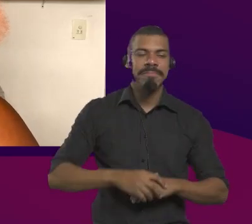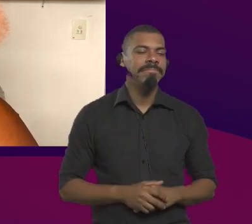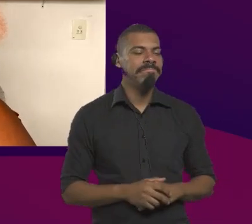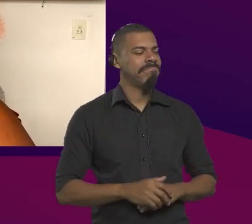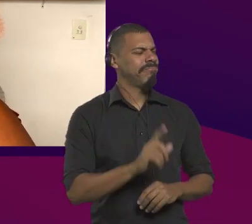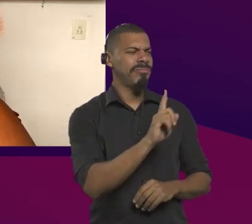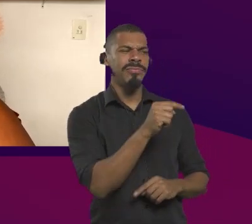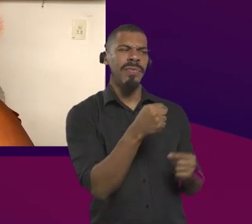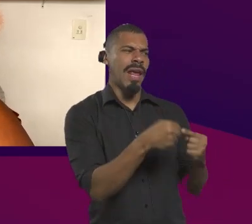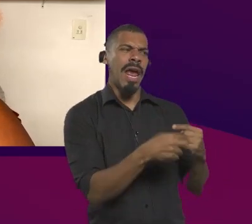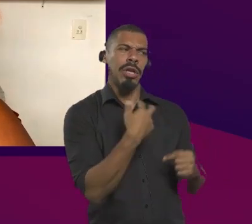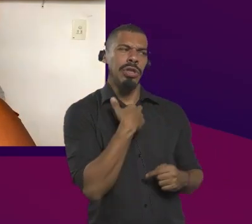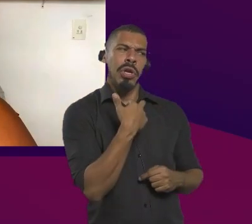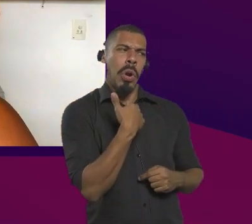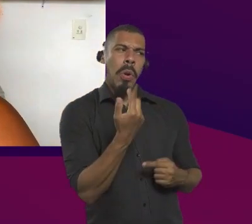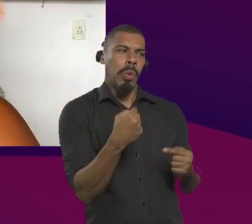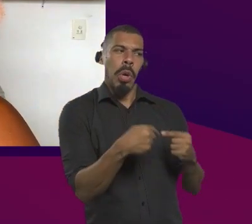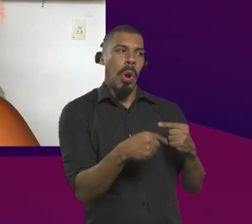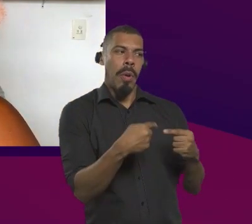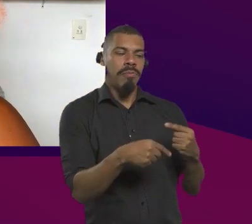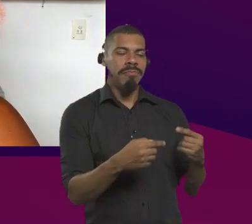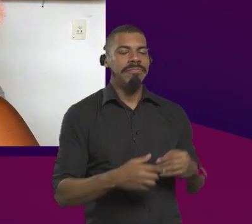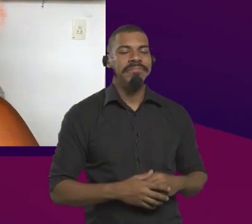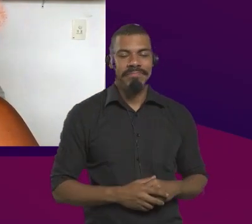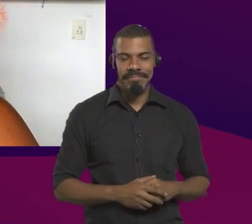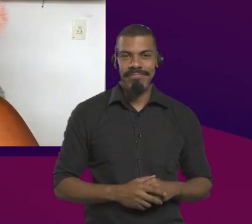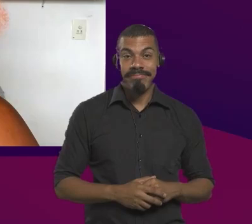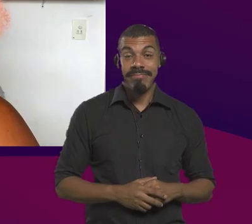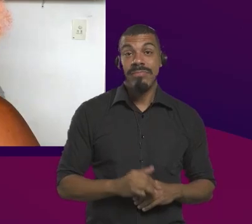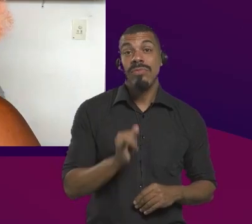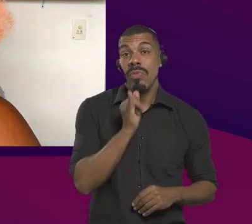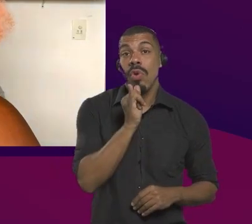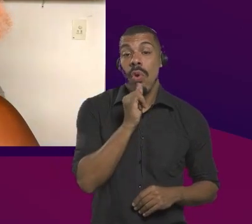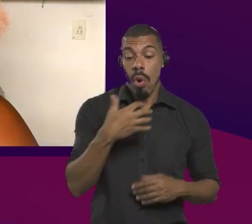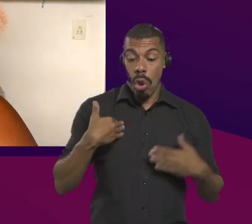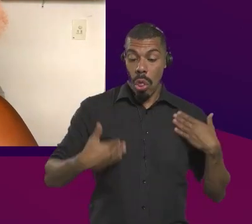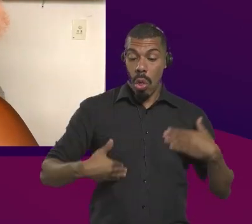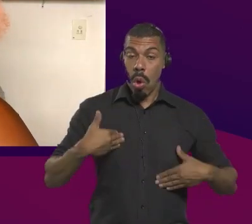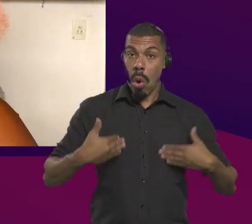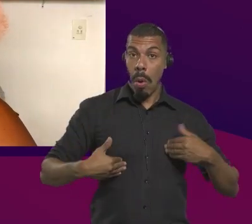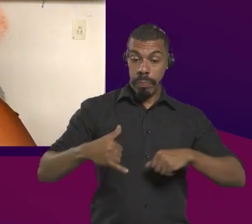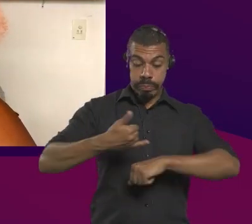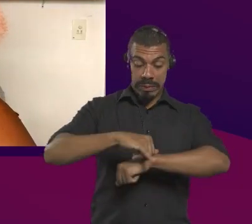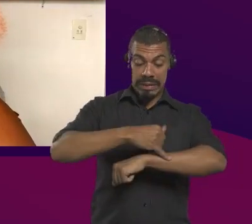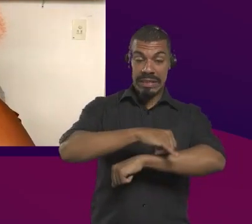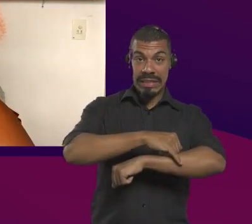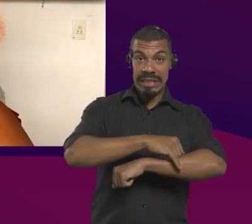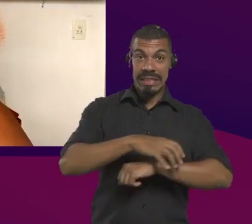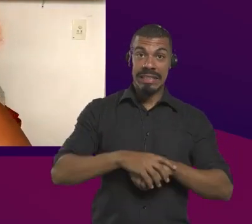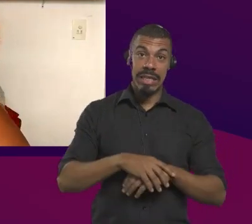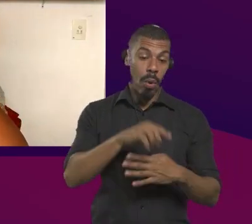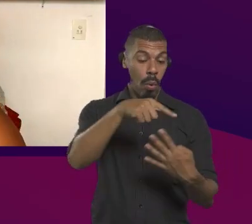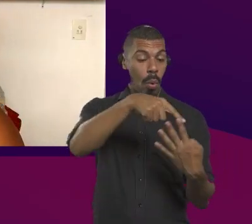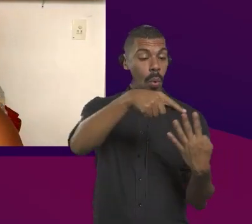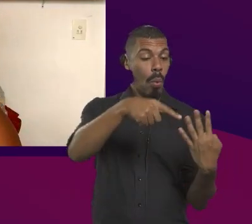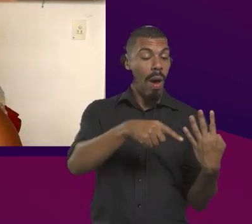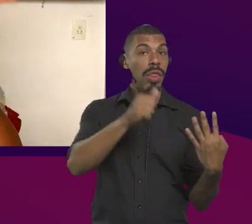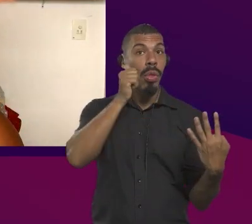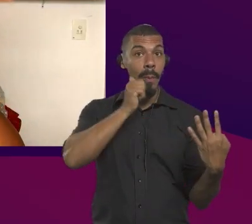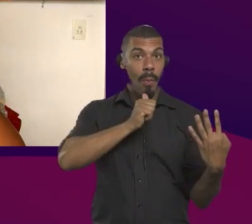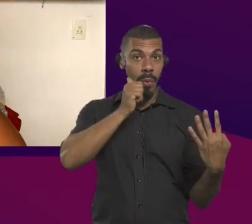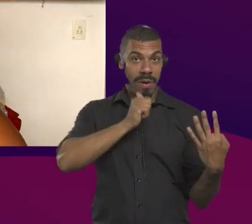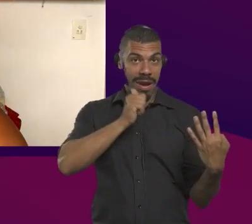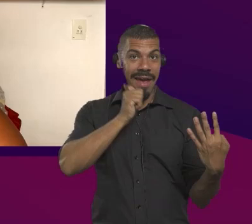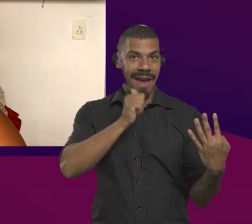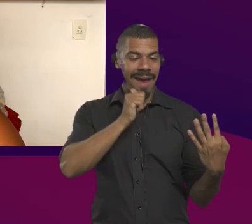nem não, poderia. Né? Eu acho tá. que é exatamente sobre isso, que é a Sim. validação do corpo gordo. É, estamos aqui como quatro mulheres gordas.